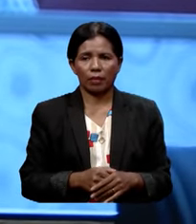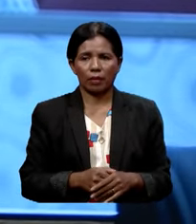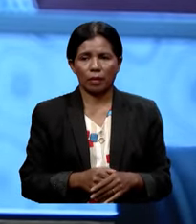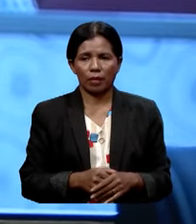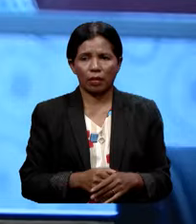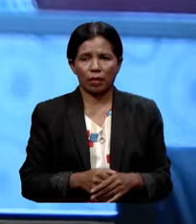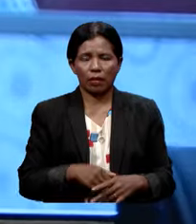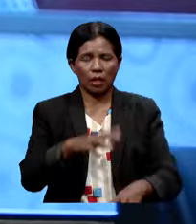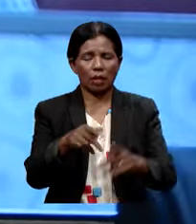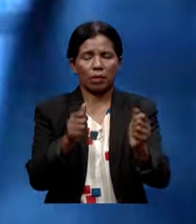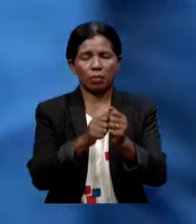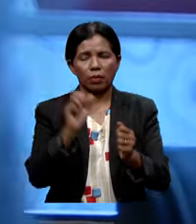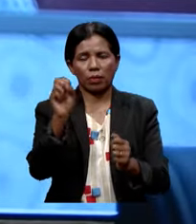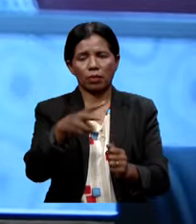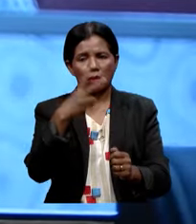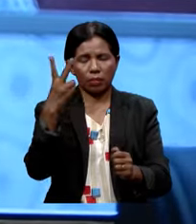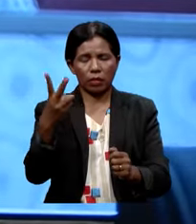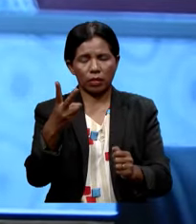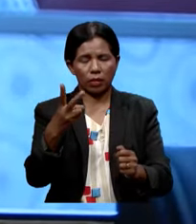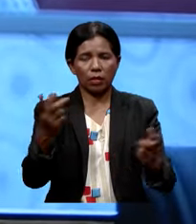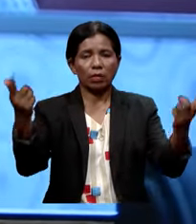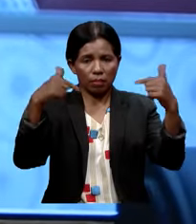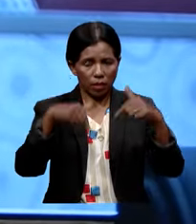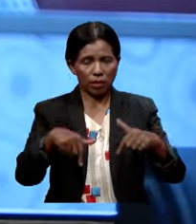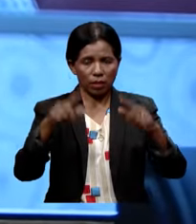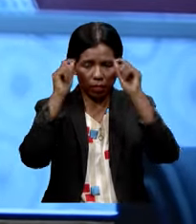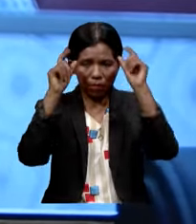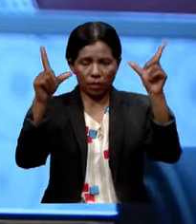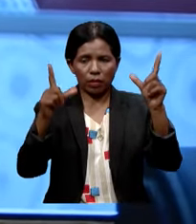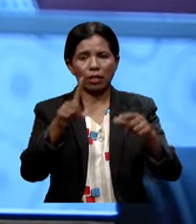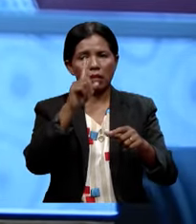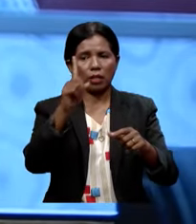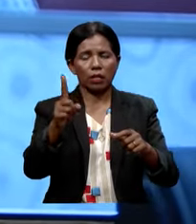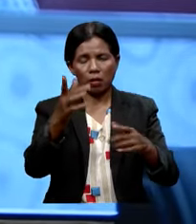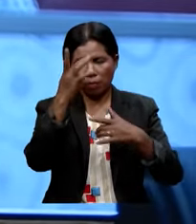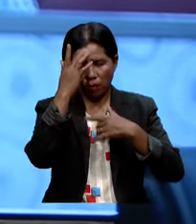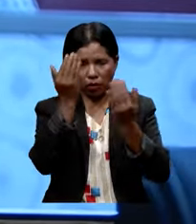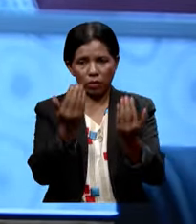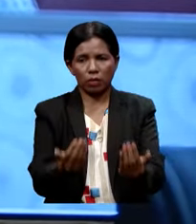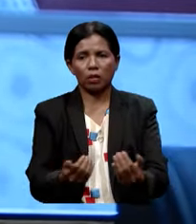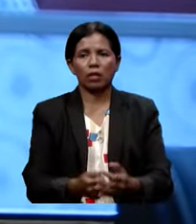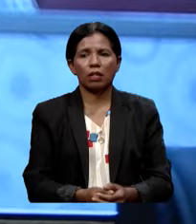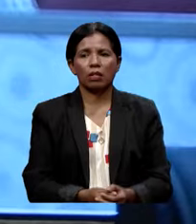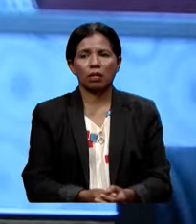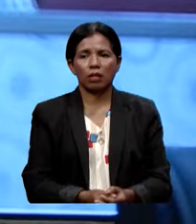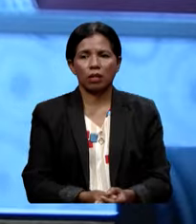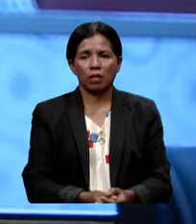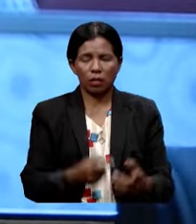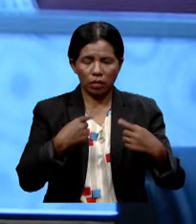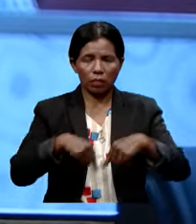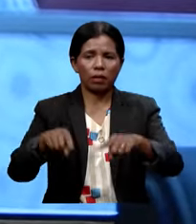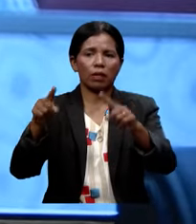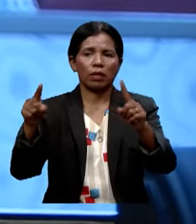Na insanulo recém rua, alta forçada filationa, ida grave tebes, sei